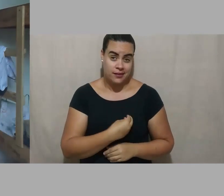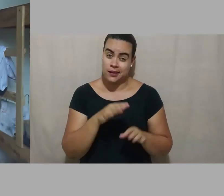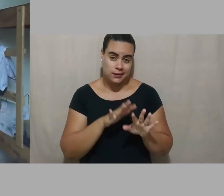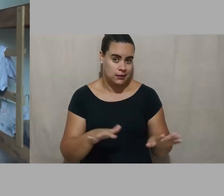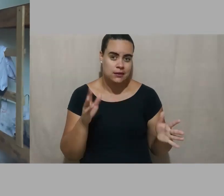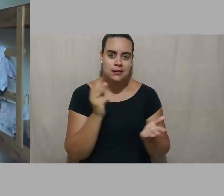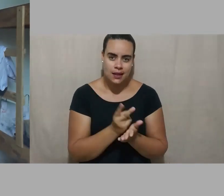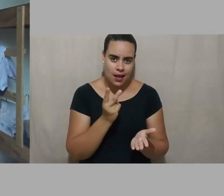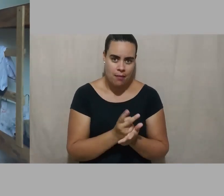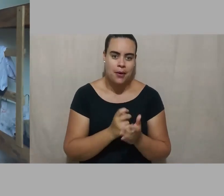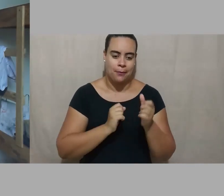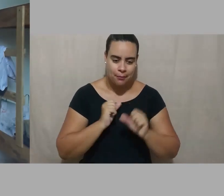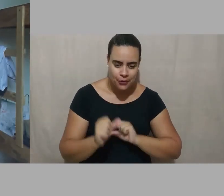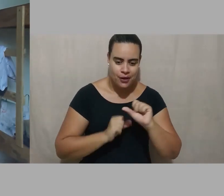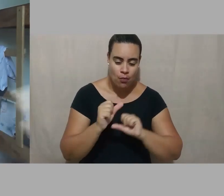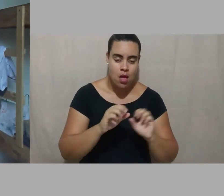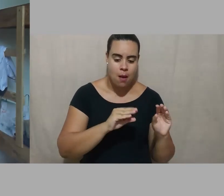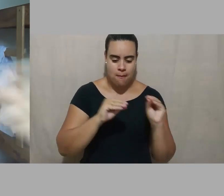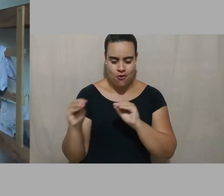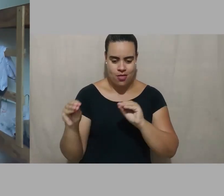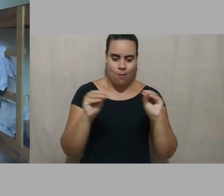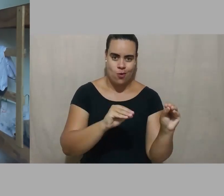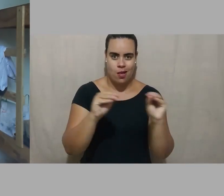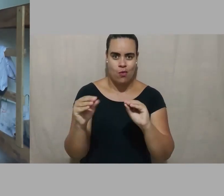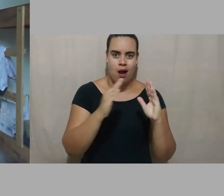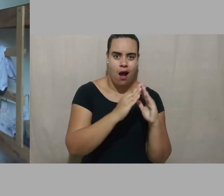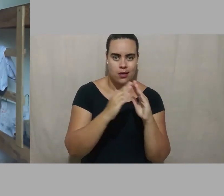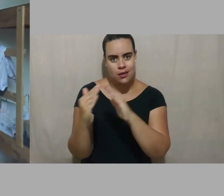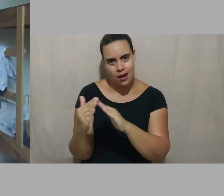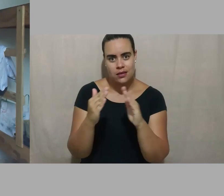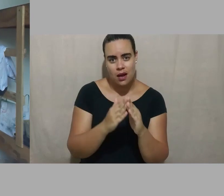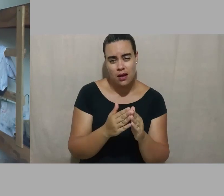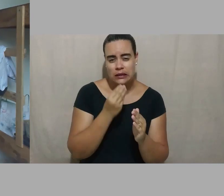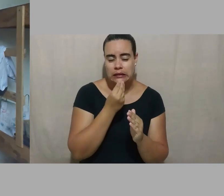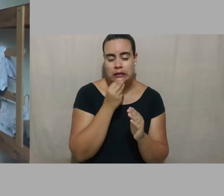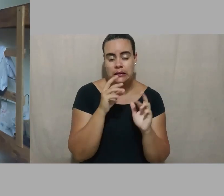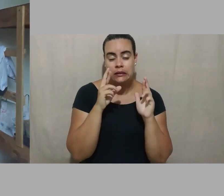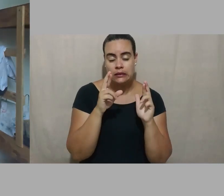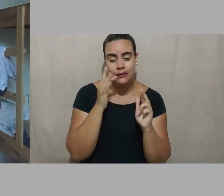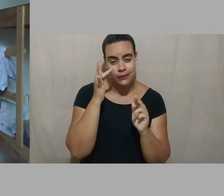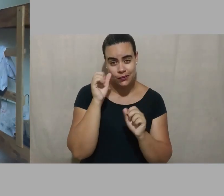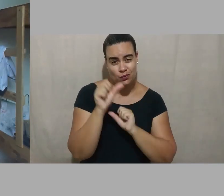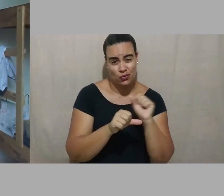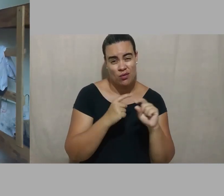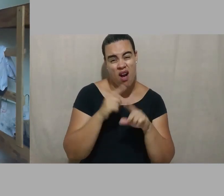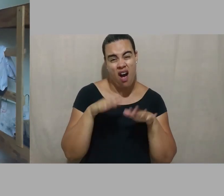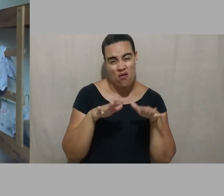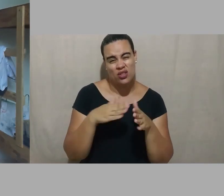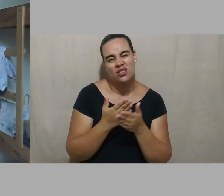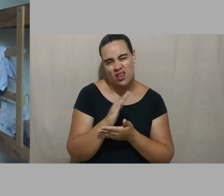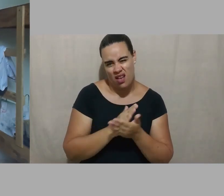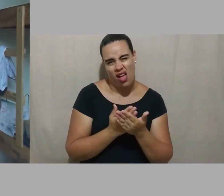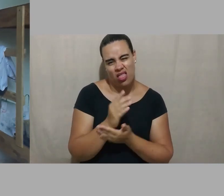vida sempre foi assim, de mudança de casa em casa. Espero que um dia isso mude, né? Porque às vezes é um